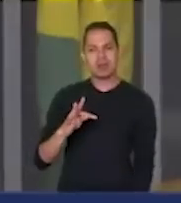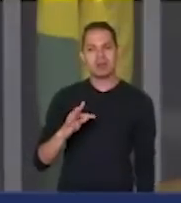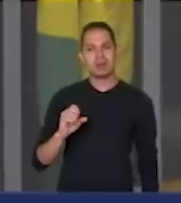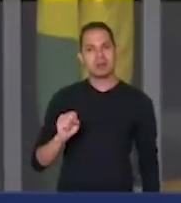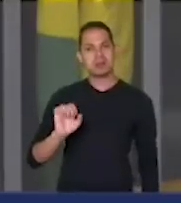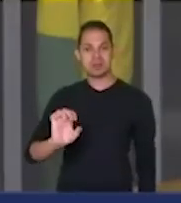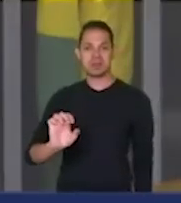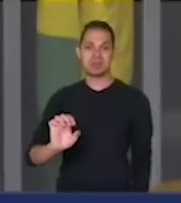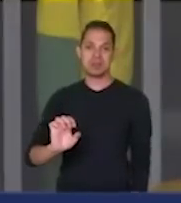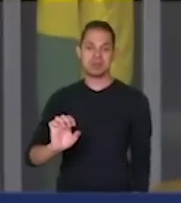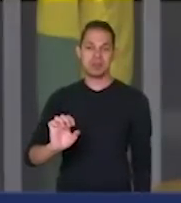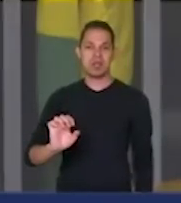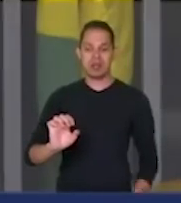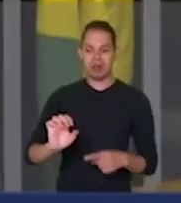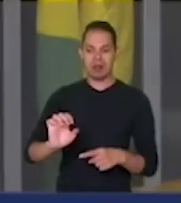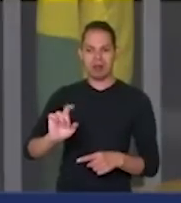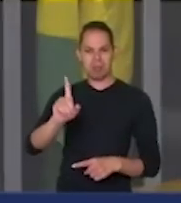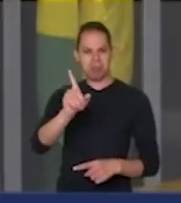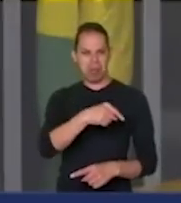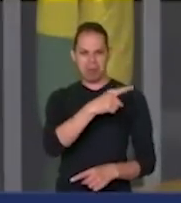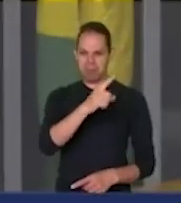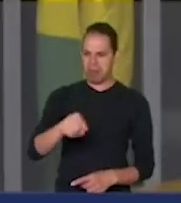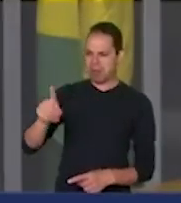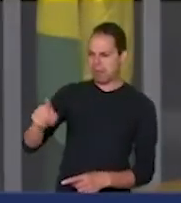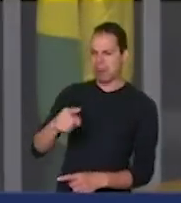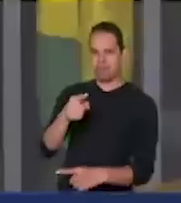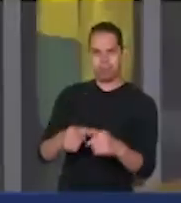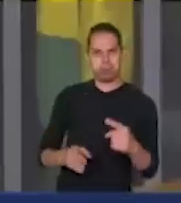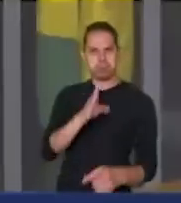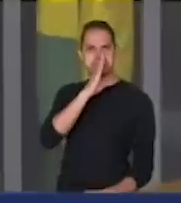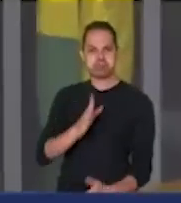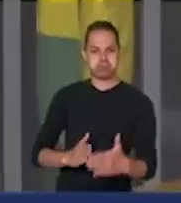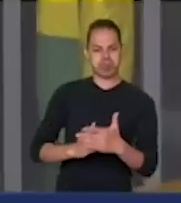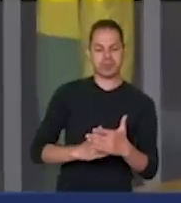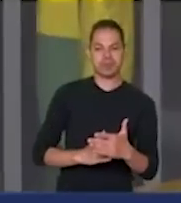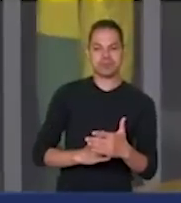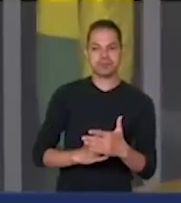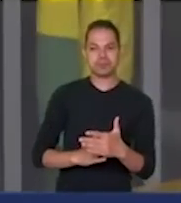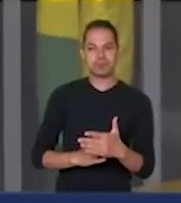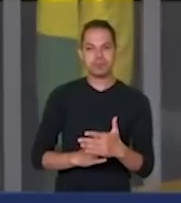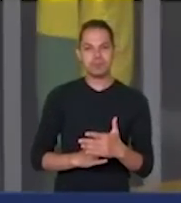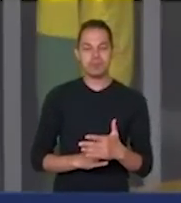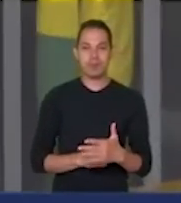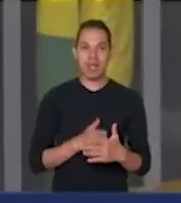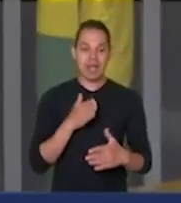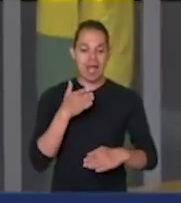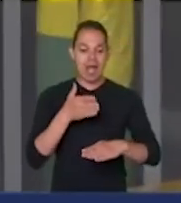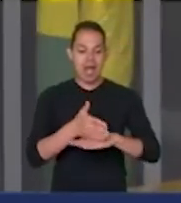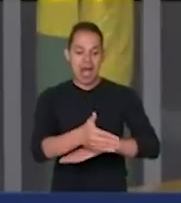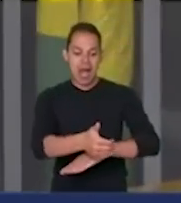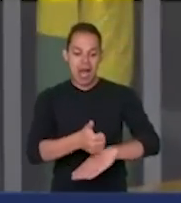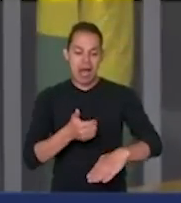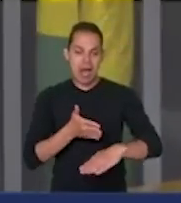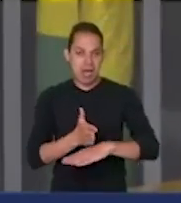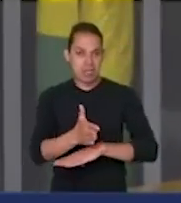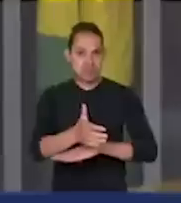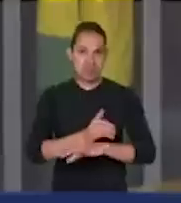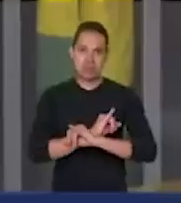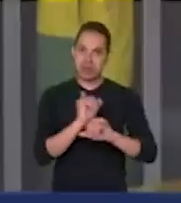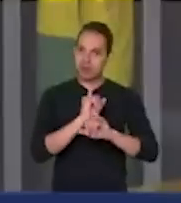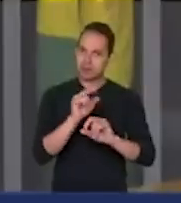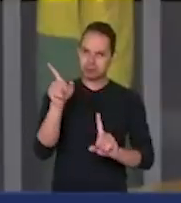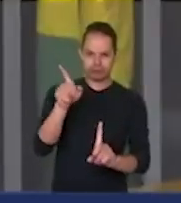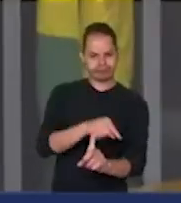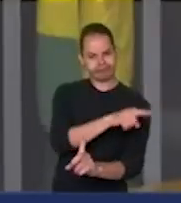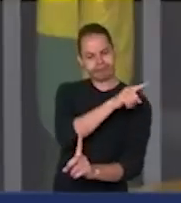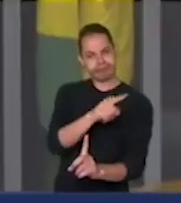Eleitoral, que de uma só vez, nega acesso à informação dos